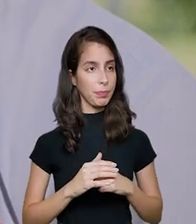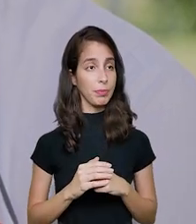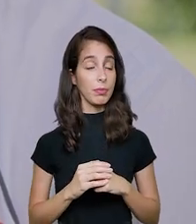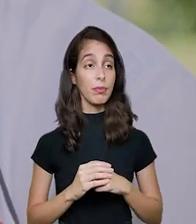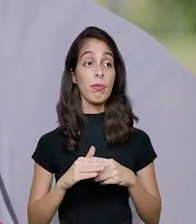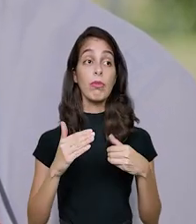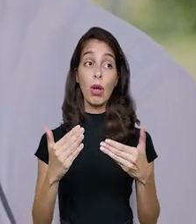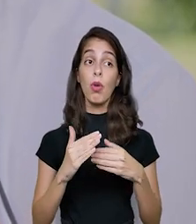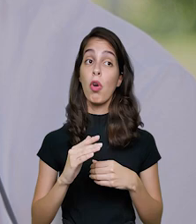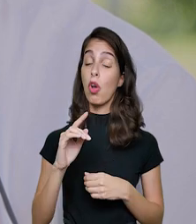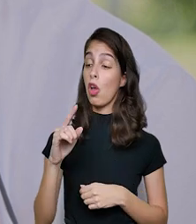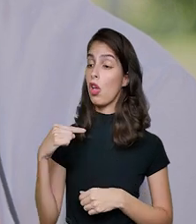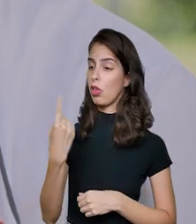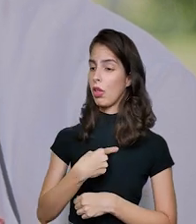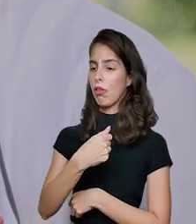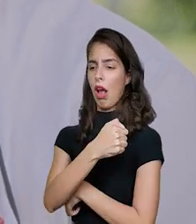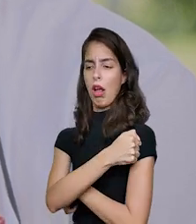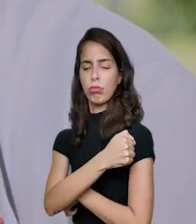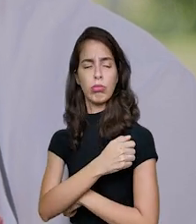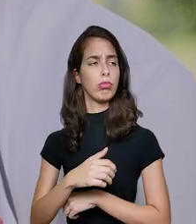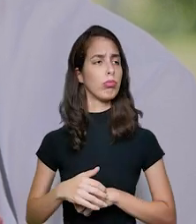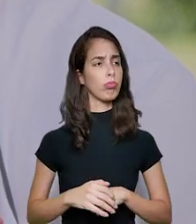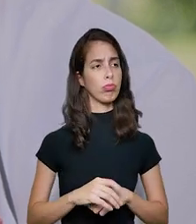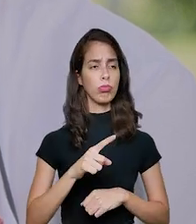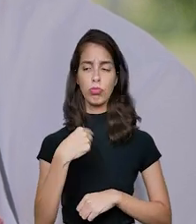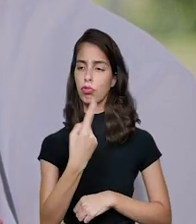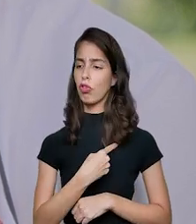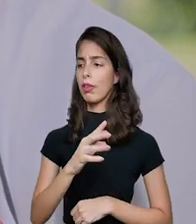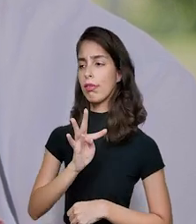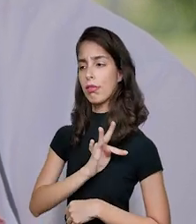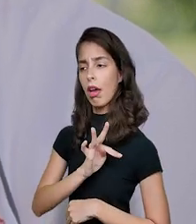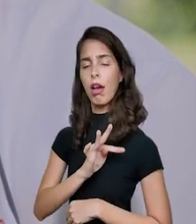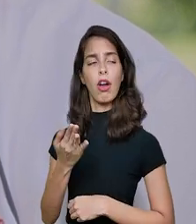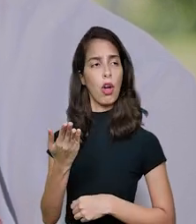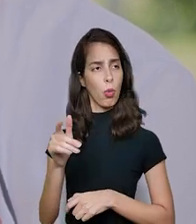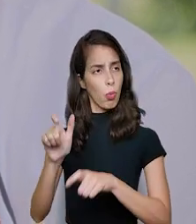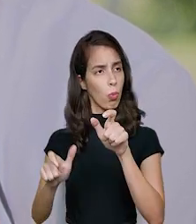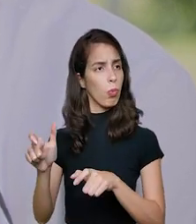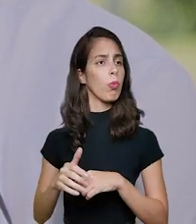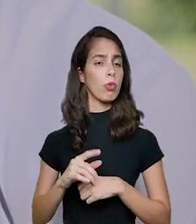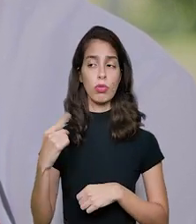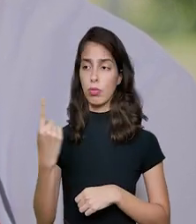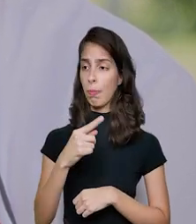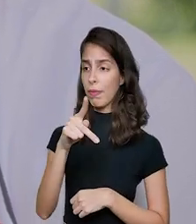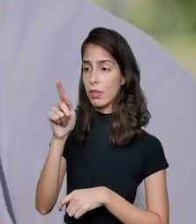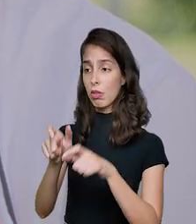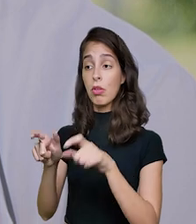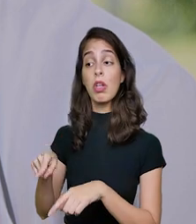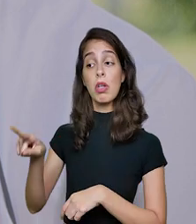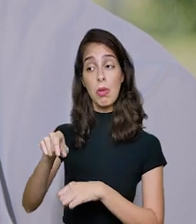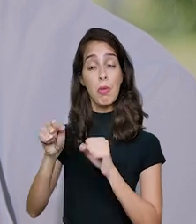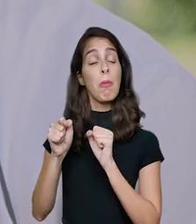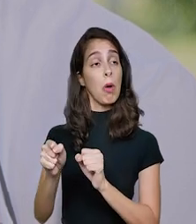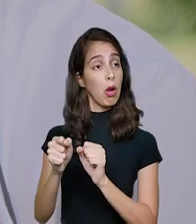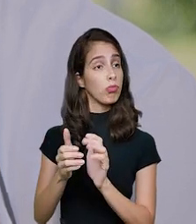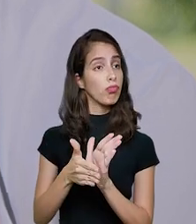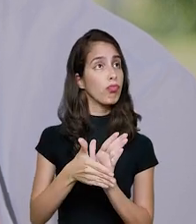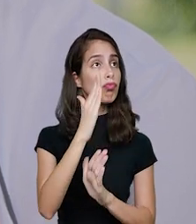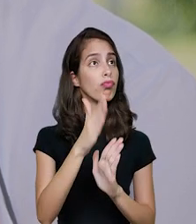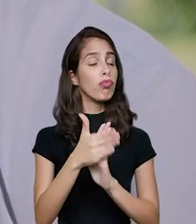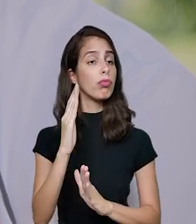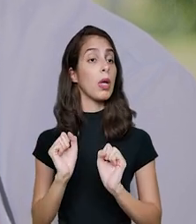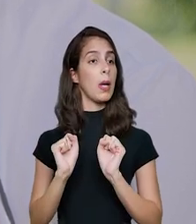os nossos docentes os nossos técnicos estão tendo oportunidade de além de conhecer o Brasil né Eh nesse sentido